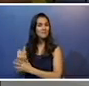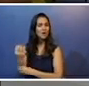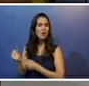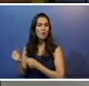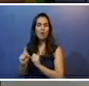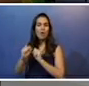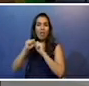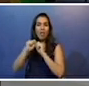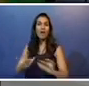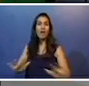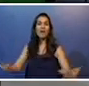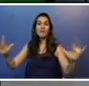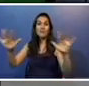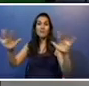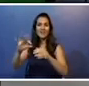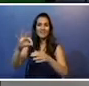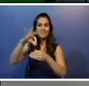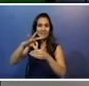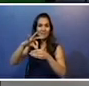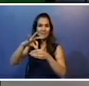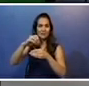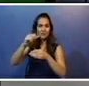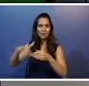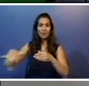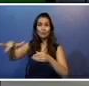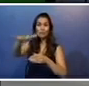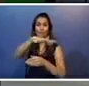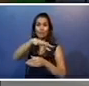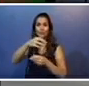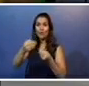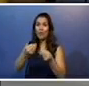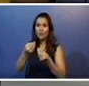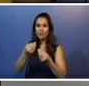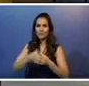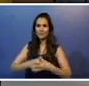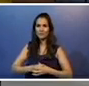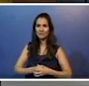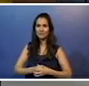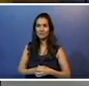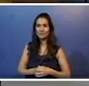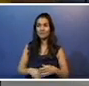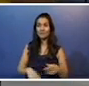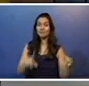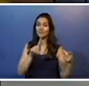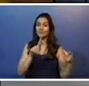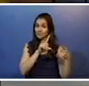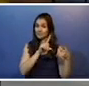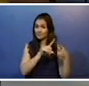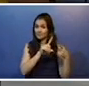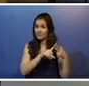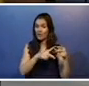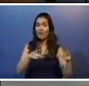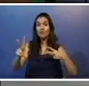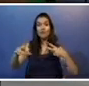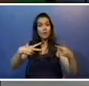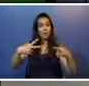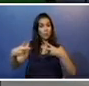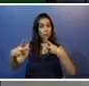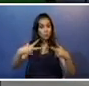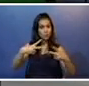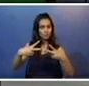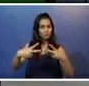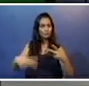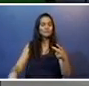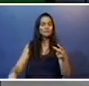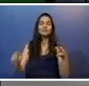ser espalhadas, como as sementes das plantas podem ser espalhadas. Então, voltando, podem ser transportadas